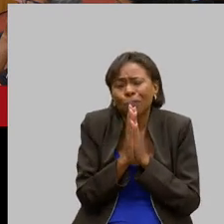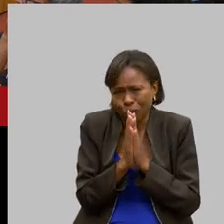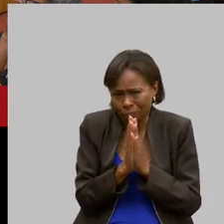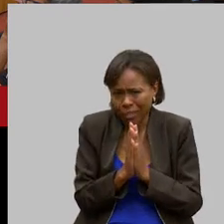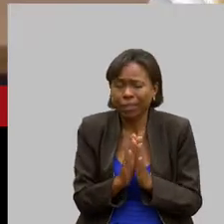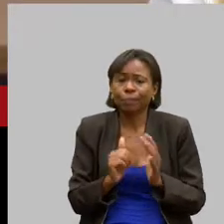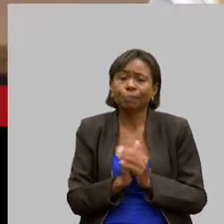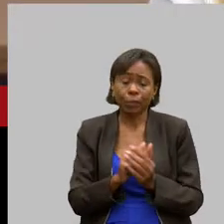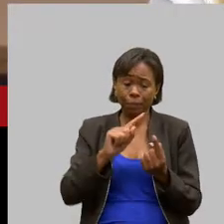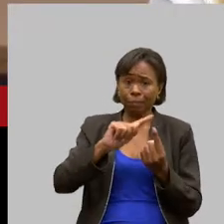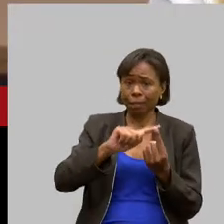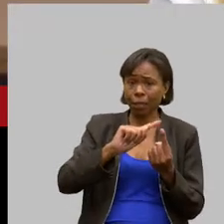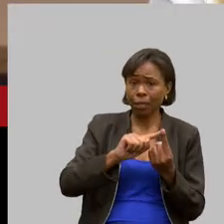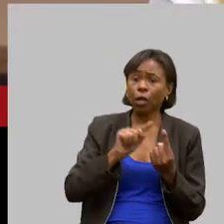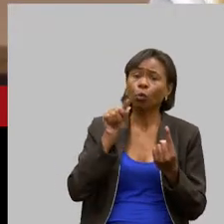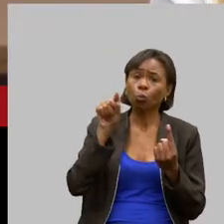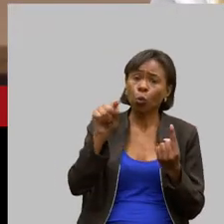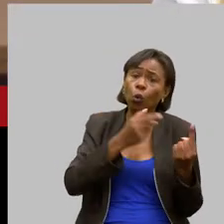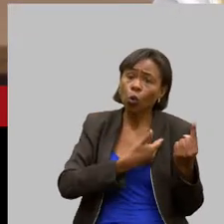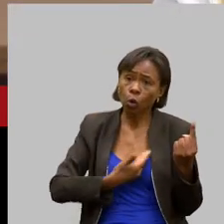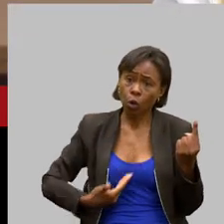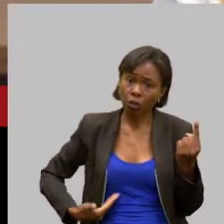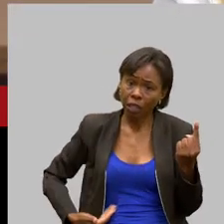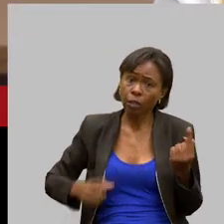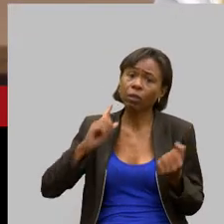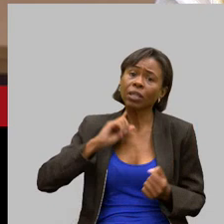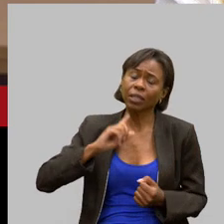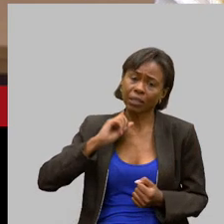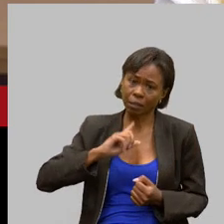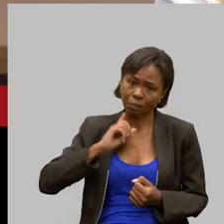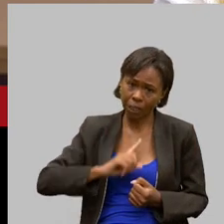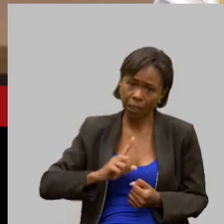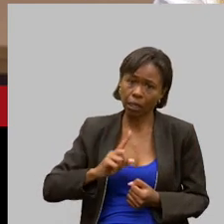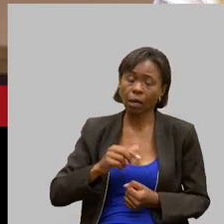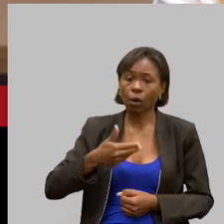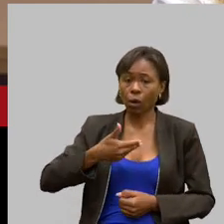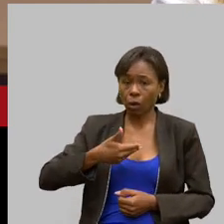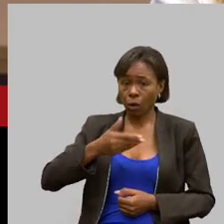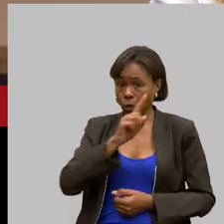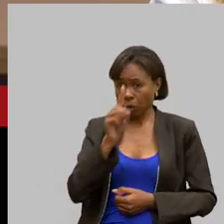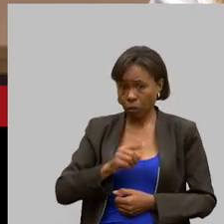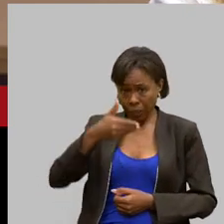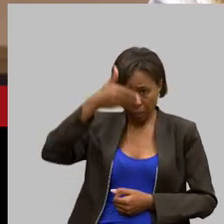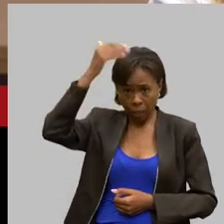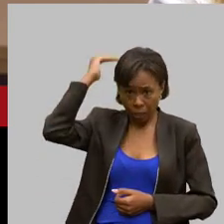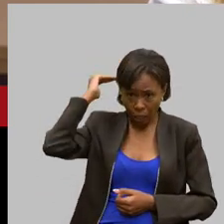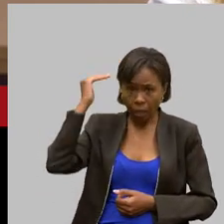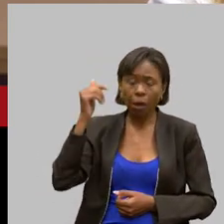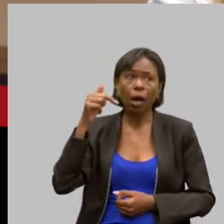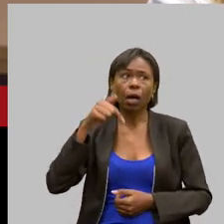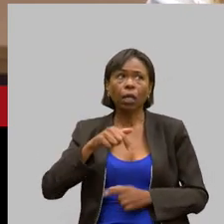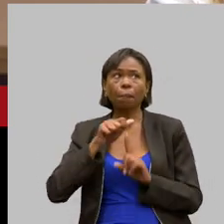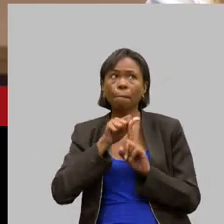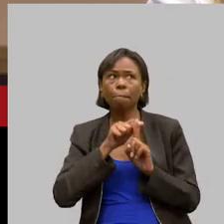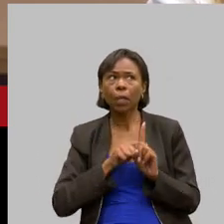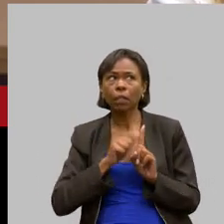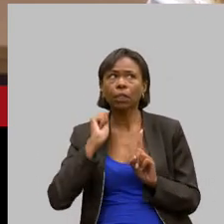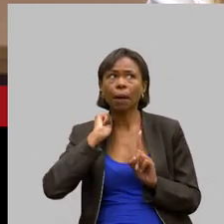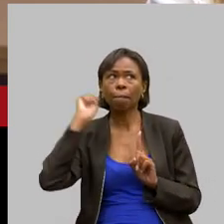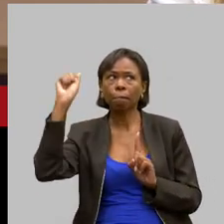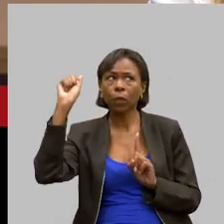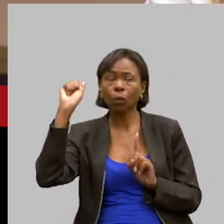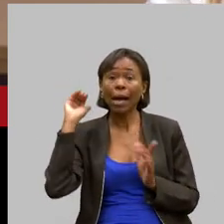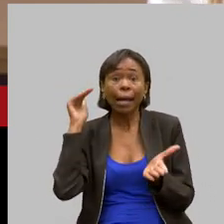é pro governador do Estado de Minas Gerais Romeu Zema nós estamos em abril e até agora nós